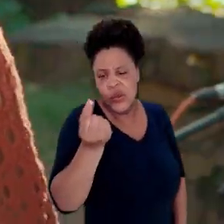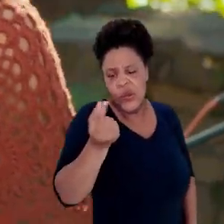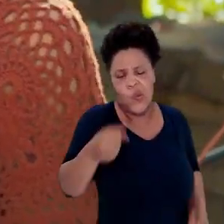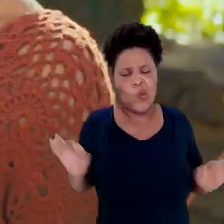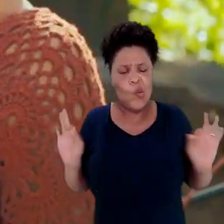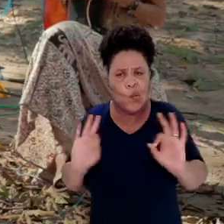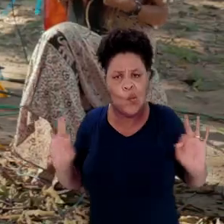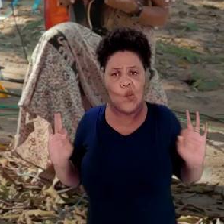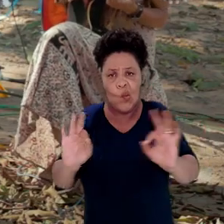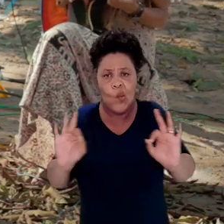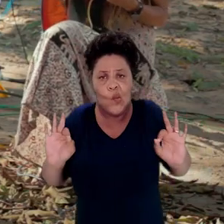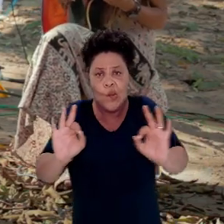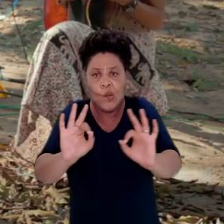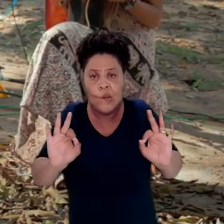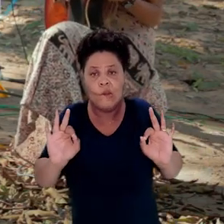patrão.